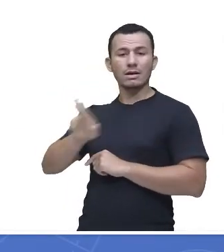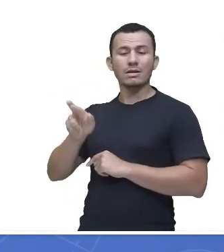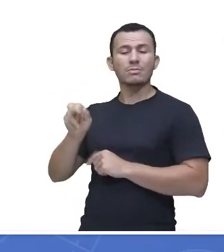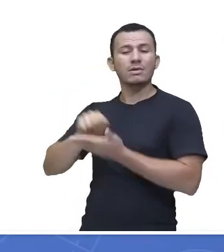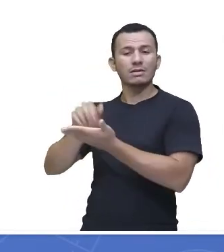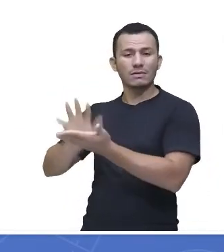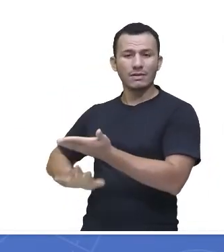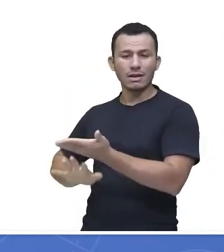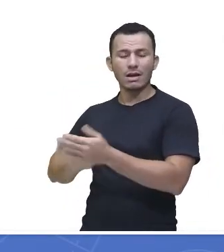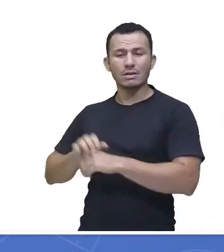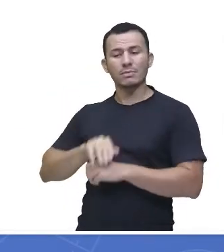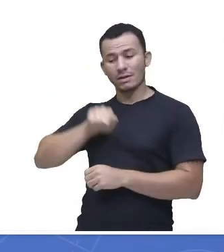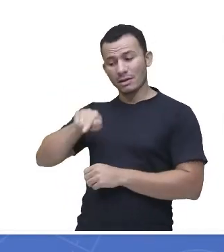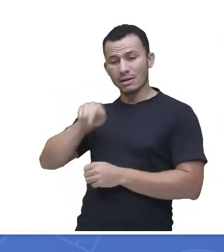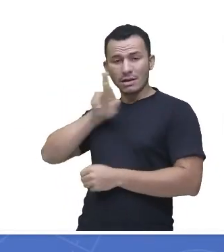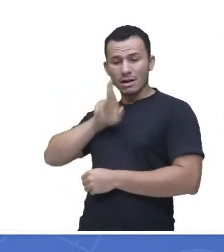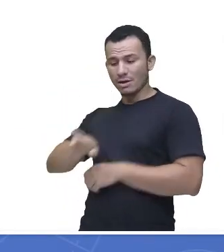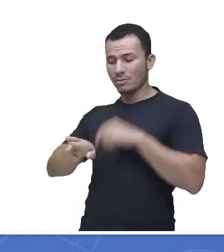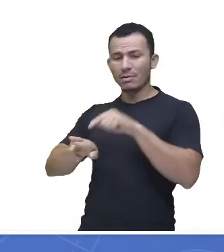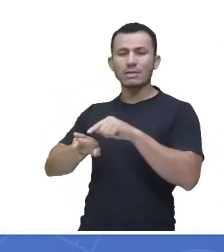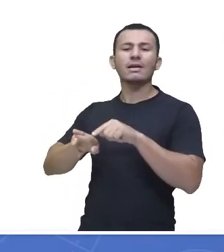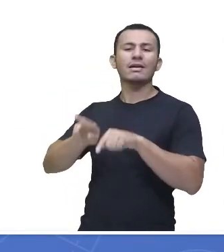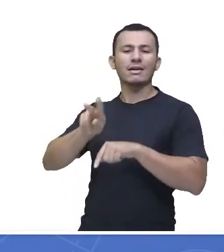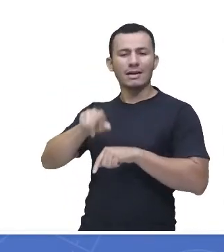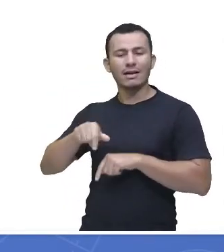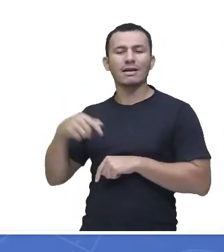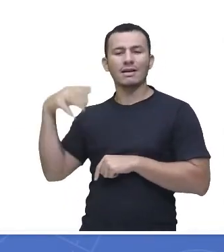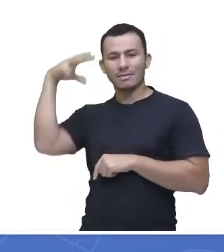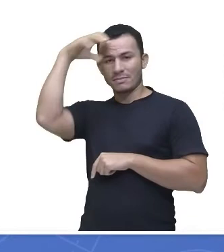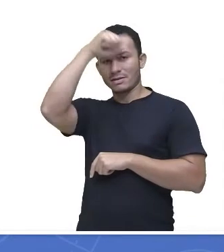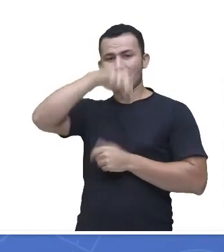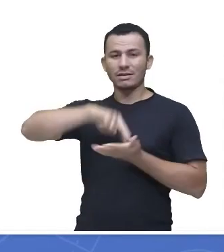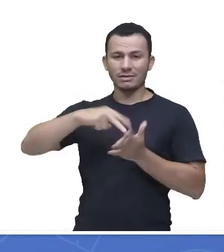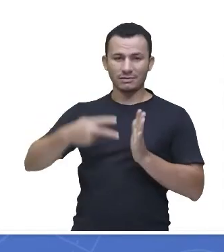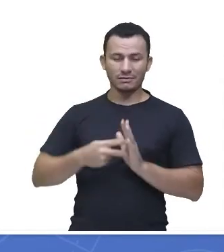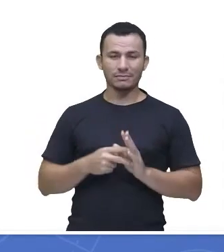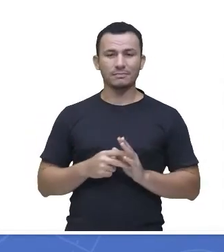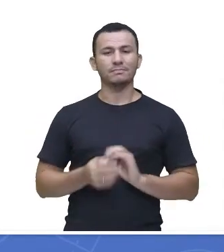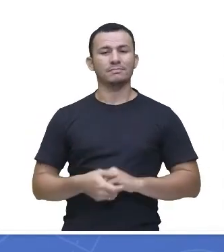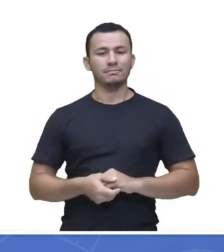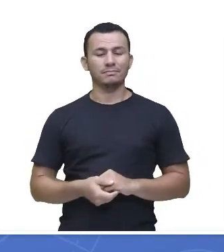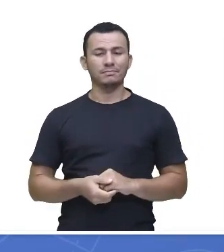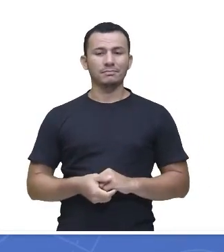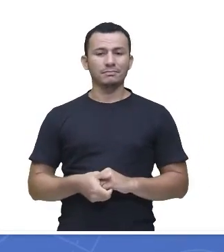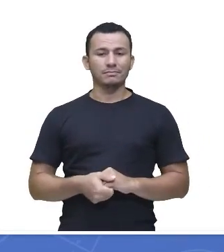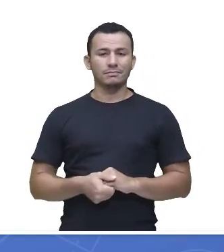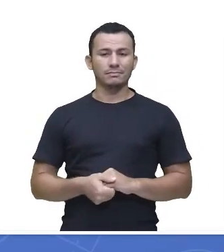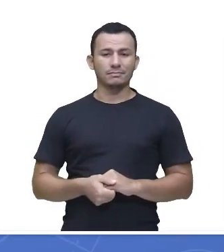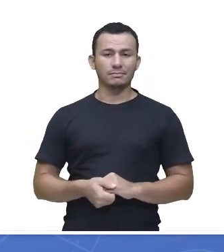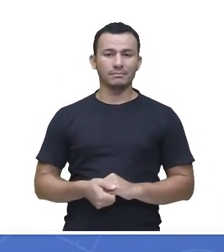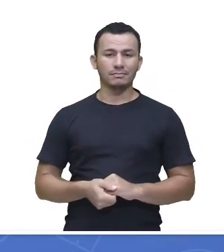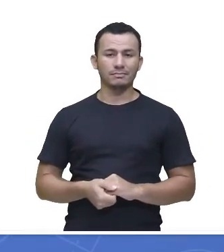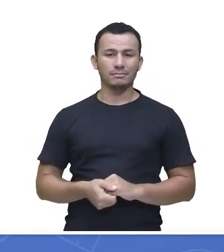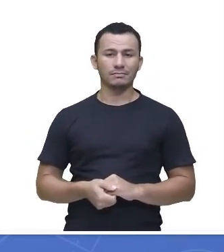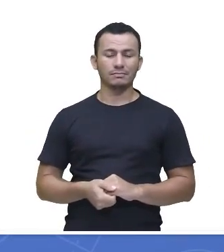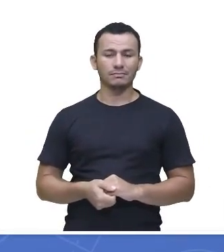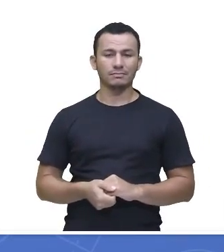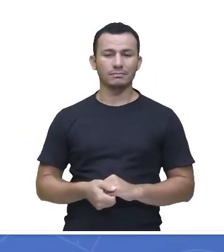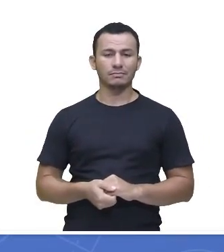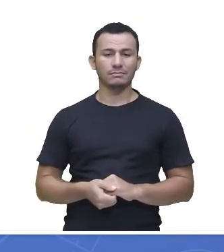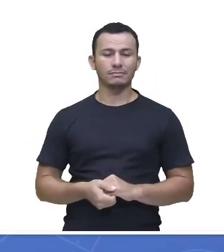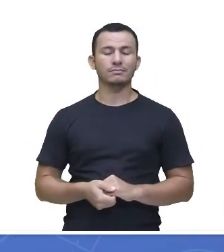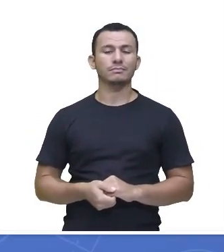partir dessa resposta a sua aprendizagem vai se consolidar. Então vamos à nossa questão. Logo